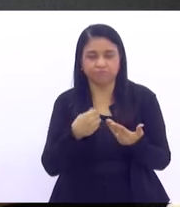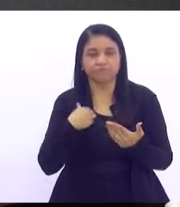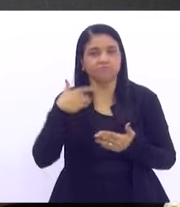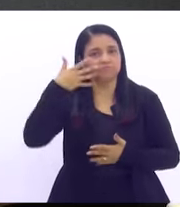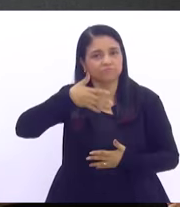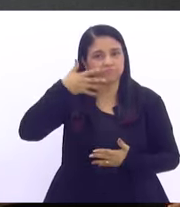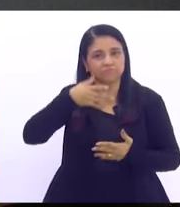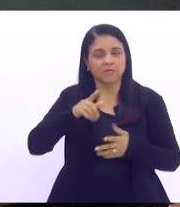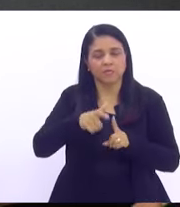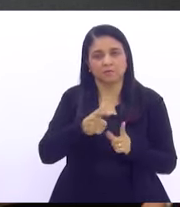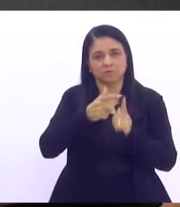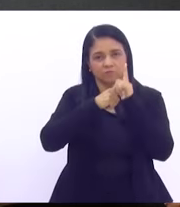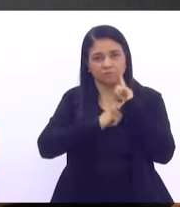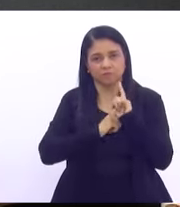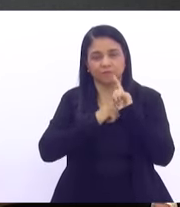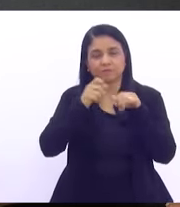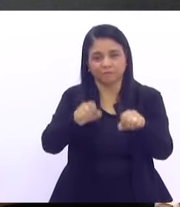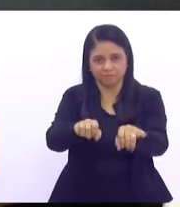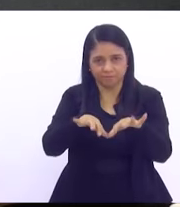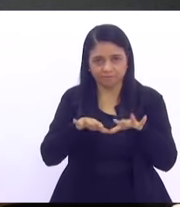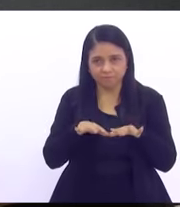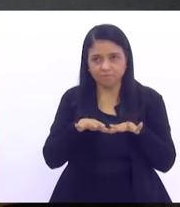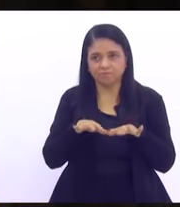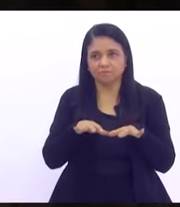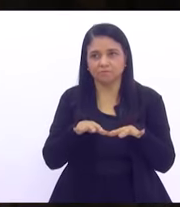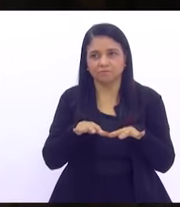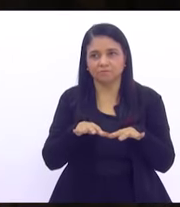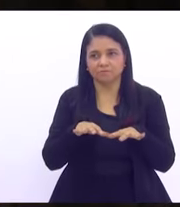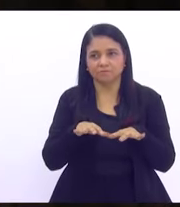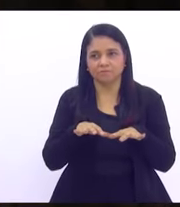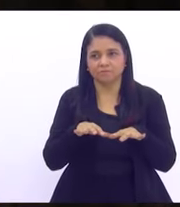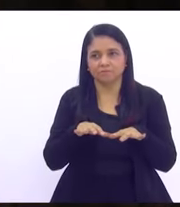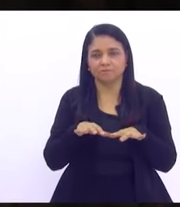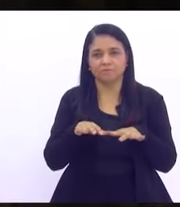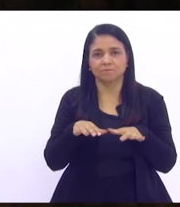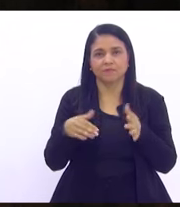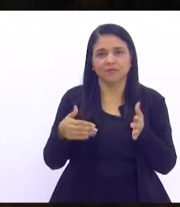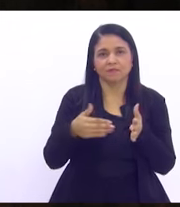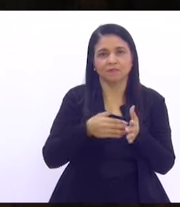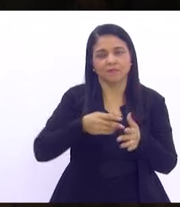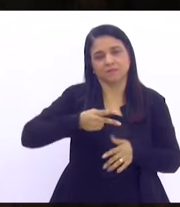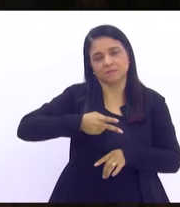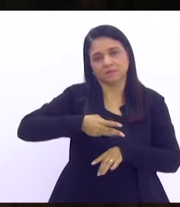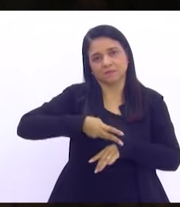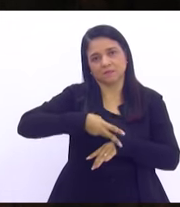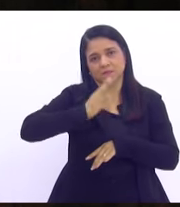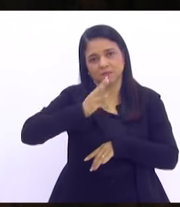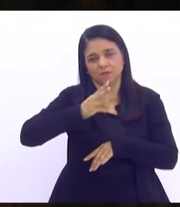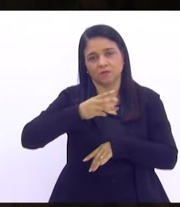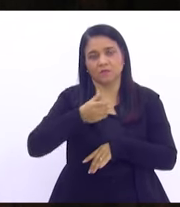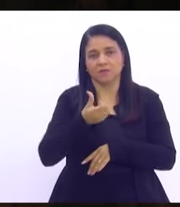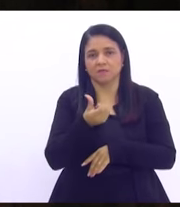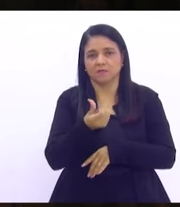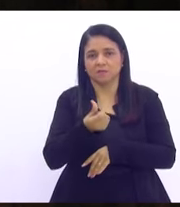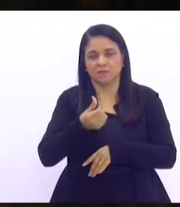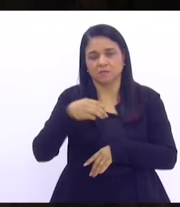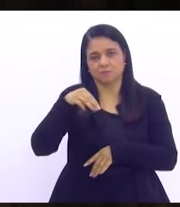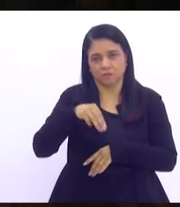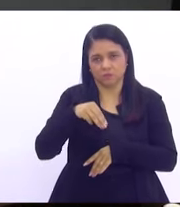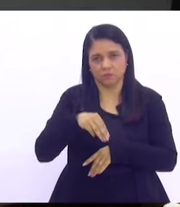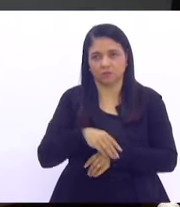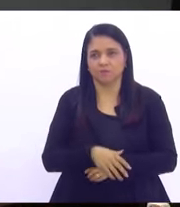presidência suspende a sessão até às 15 horas e 6 minutos.